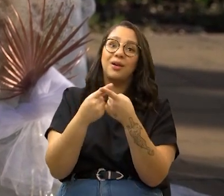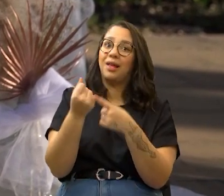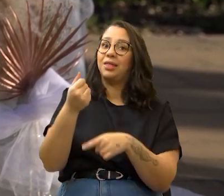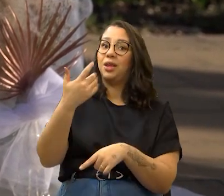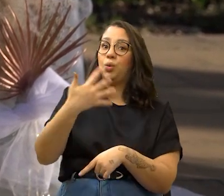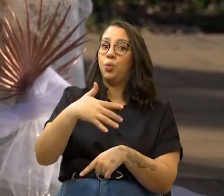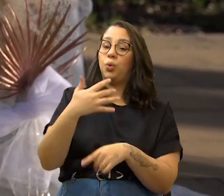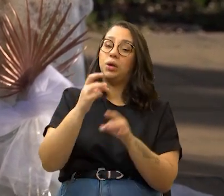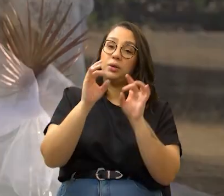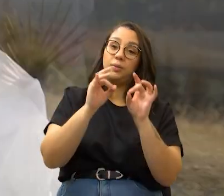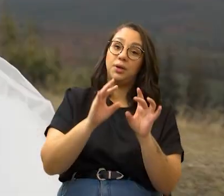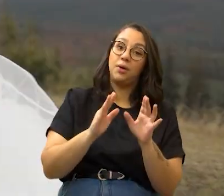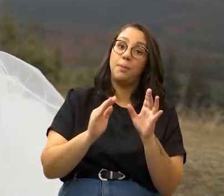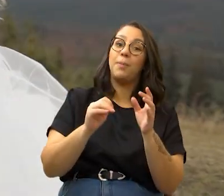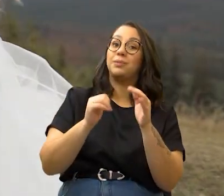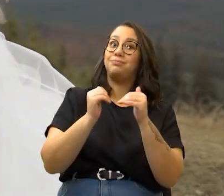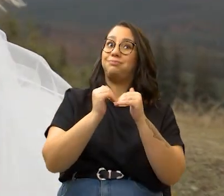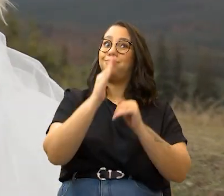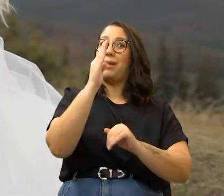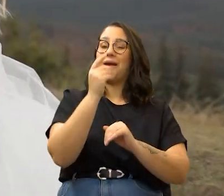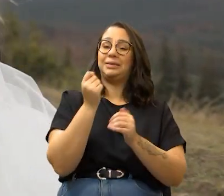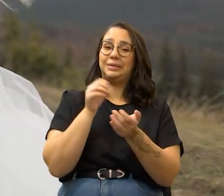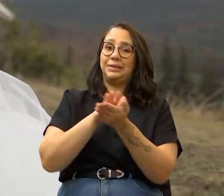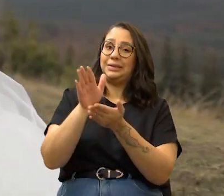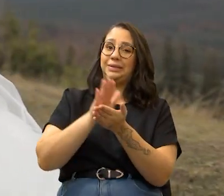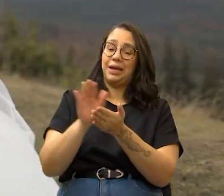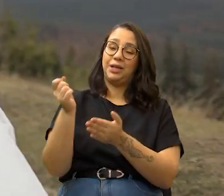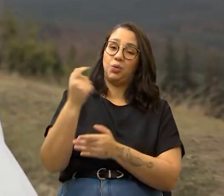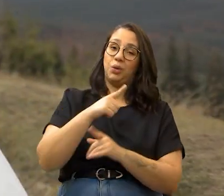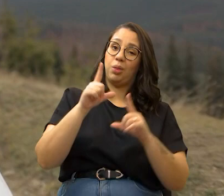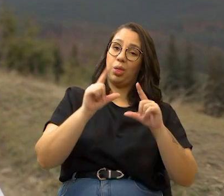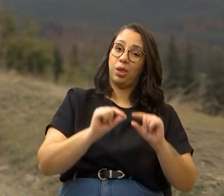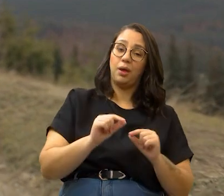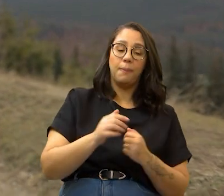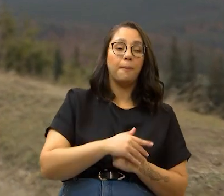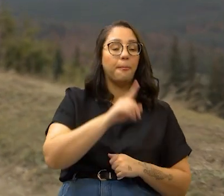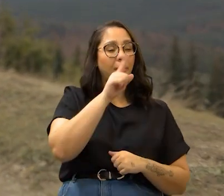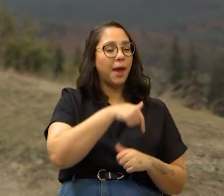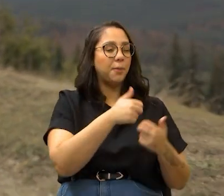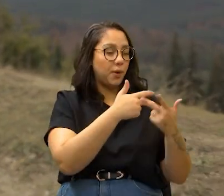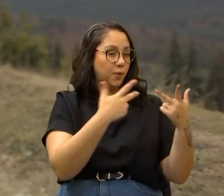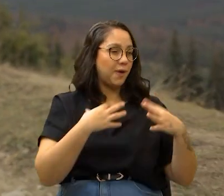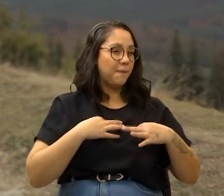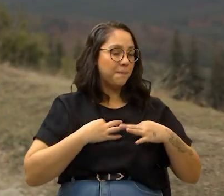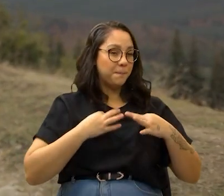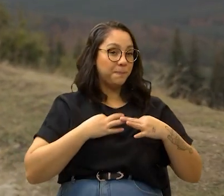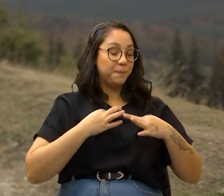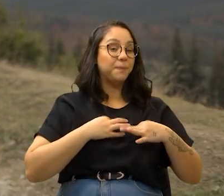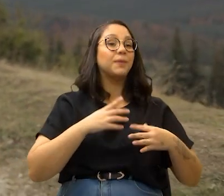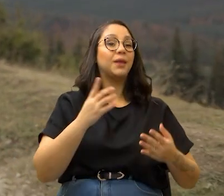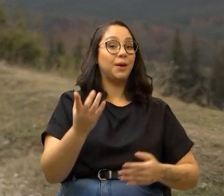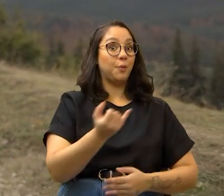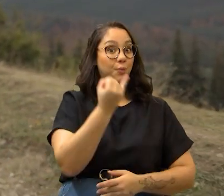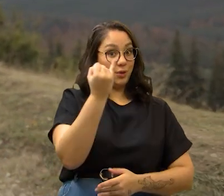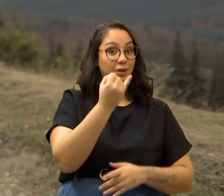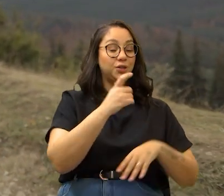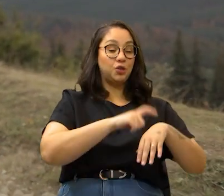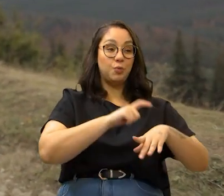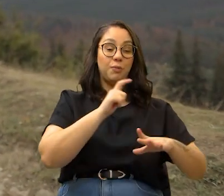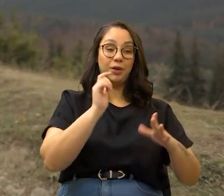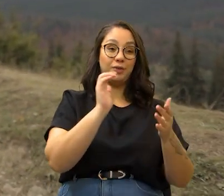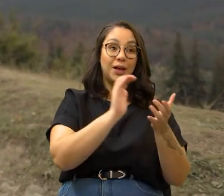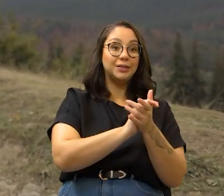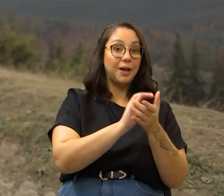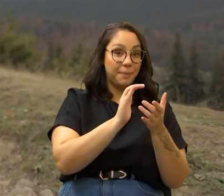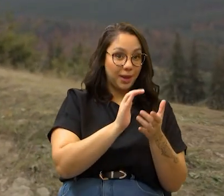acaba saindo com um valor mais expressivo do que se imaginava gastar. É um item bem dispendioso,